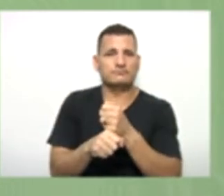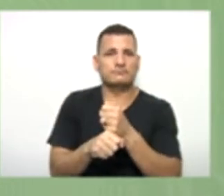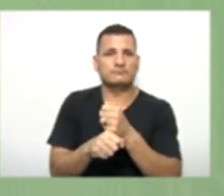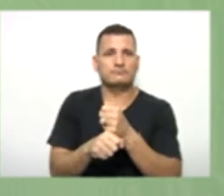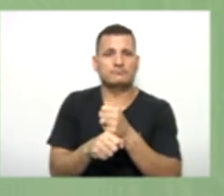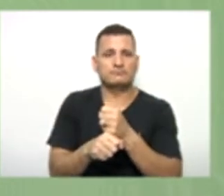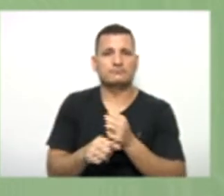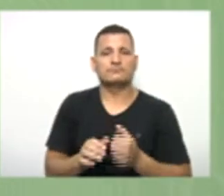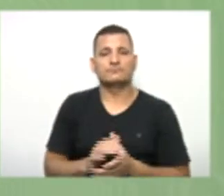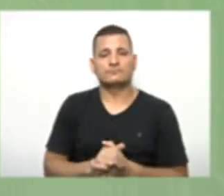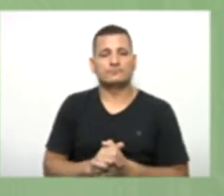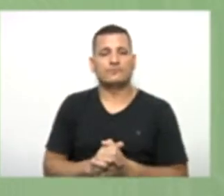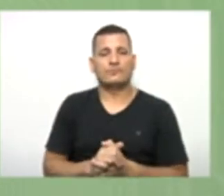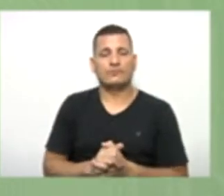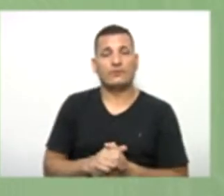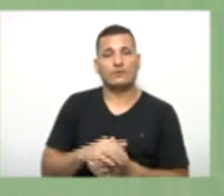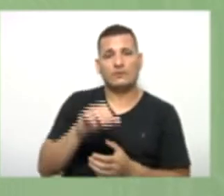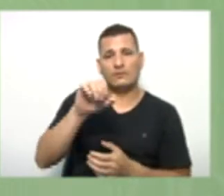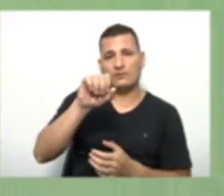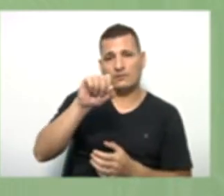O saldo pode ser